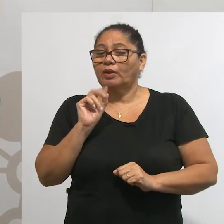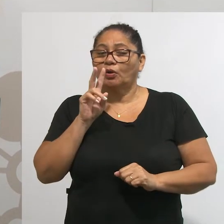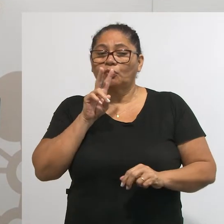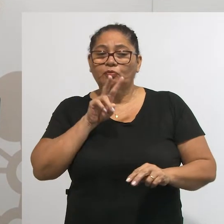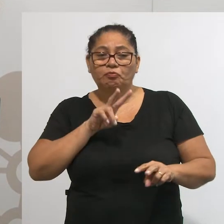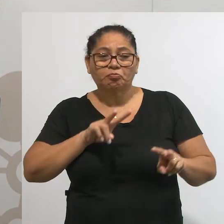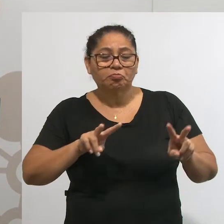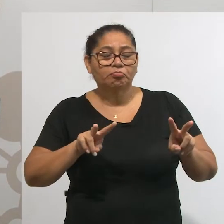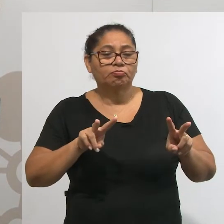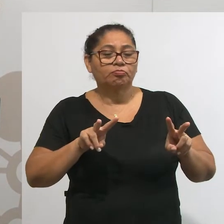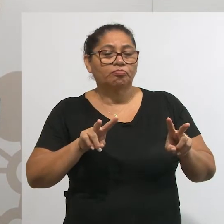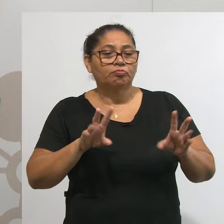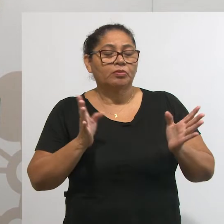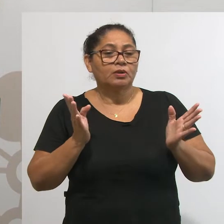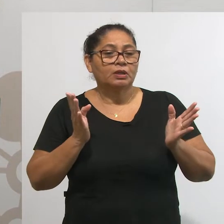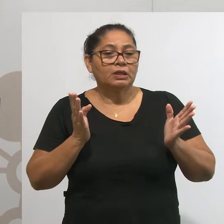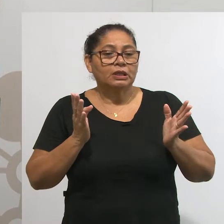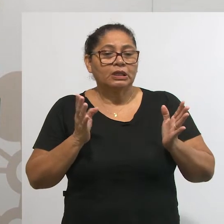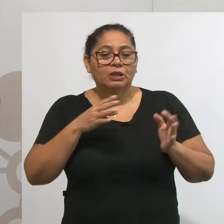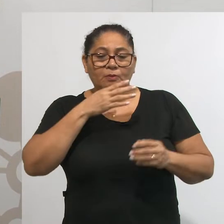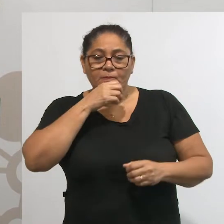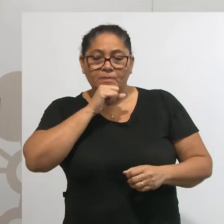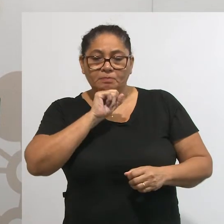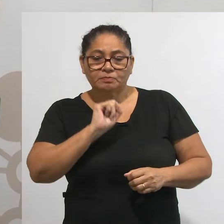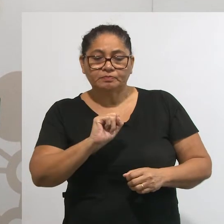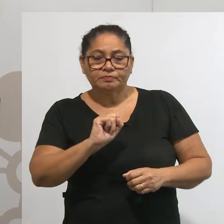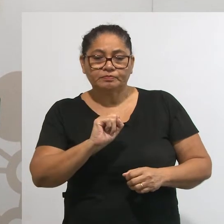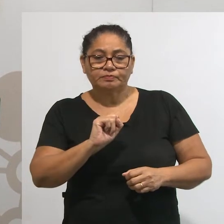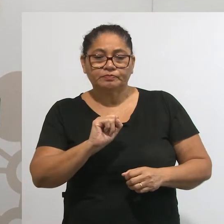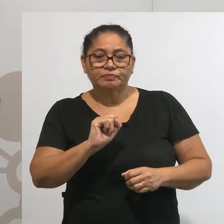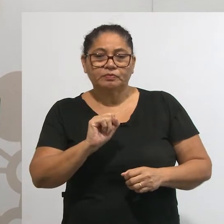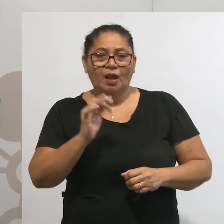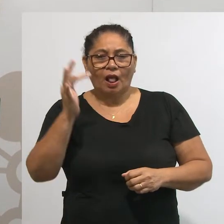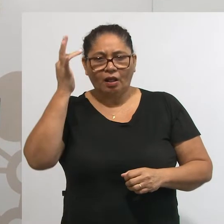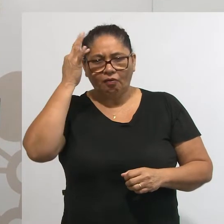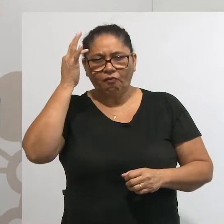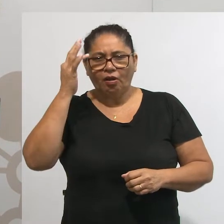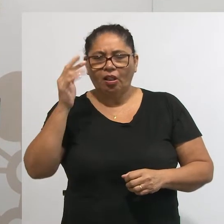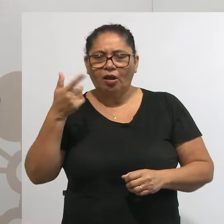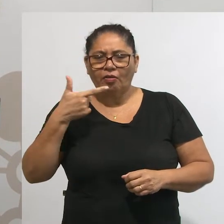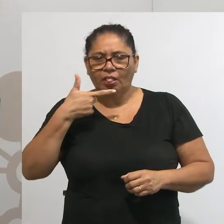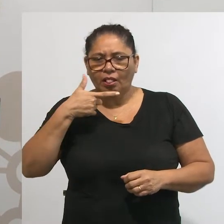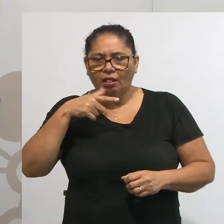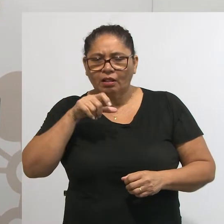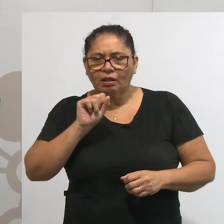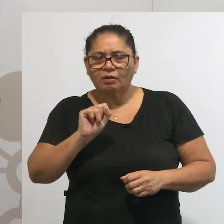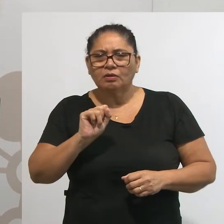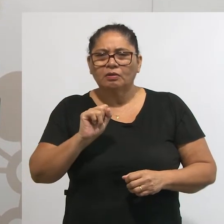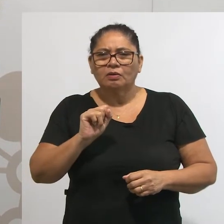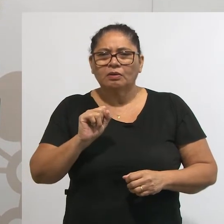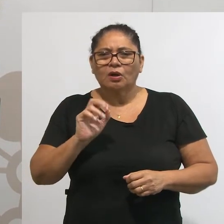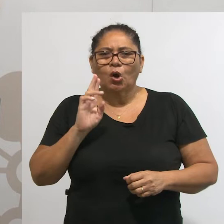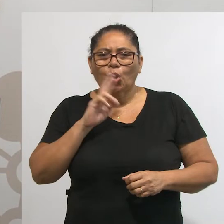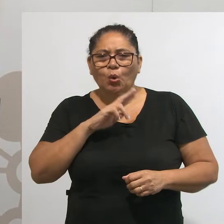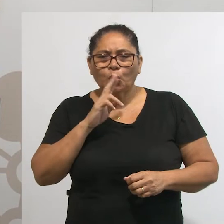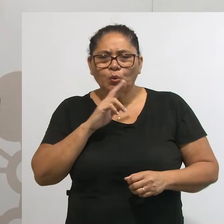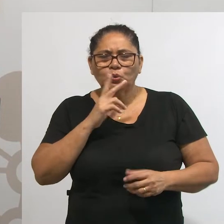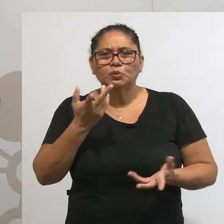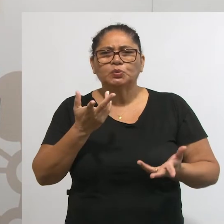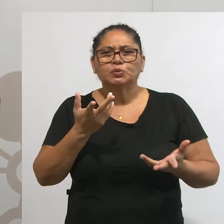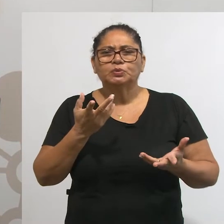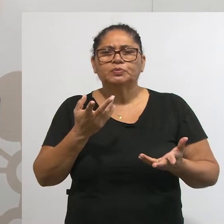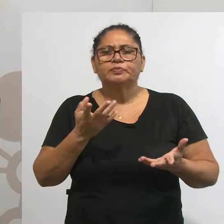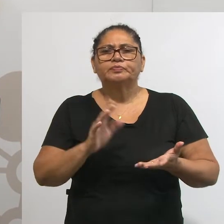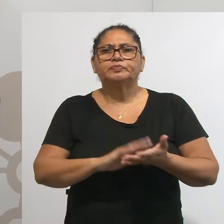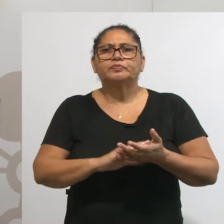eu vejo pontos bem parecidos entre o Paulo Freire e os filósofos da linguagem, né, que são os filósofos russos, tanto o